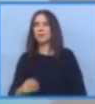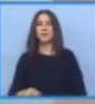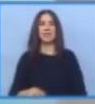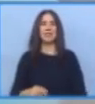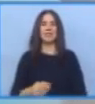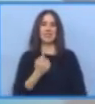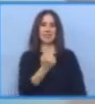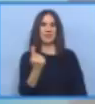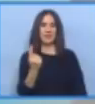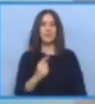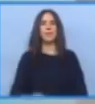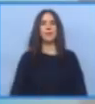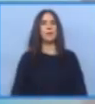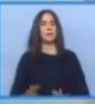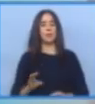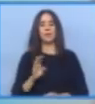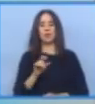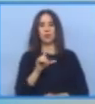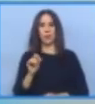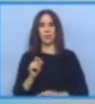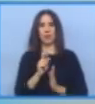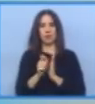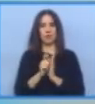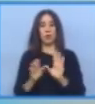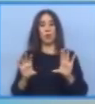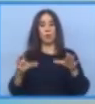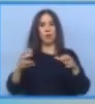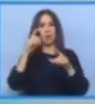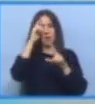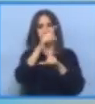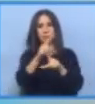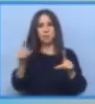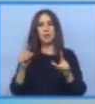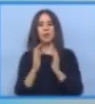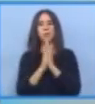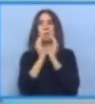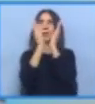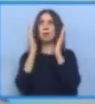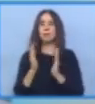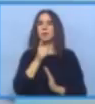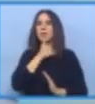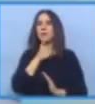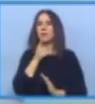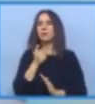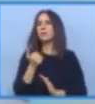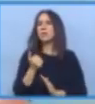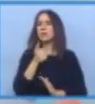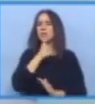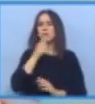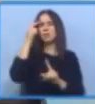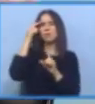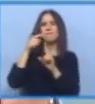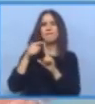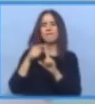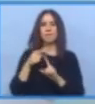Pronto. João escreve para uma comunidade que conhece o que são os sacrifícios no templo, não é verdade? E qual é o papel do sacrifício? A